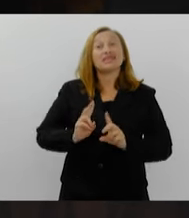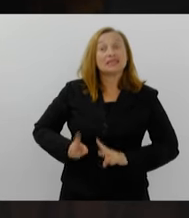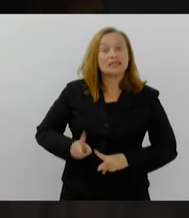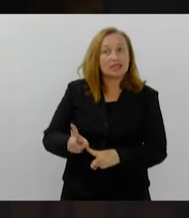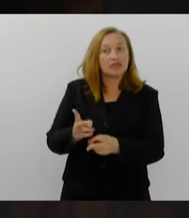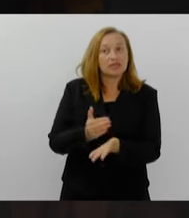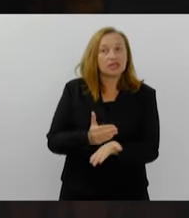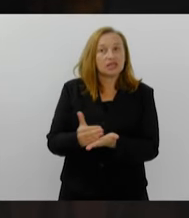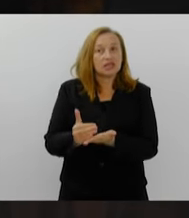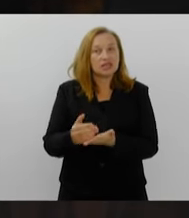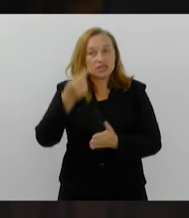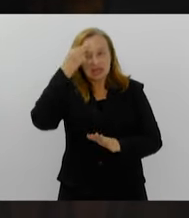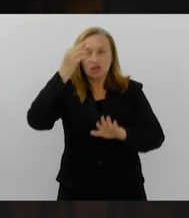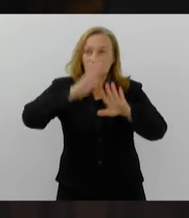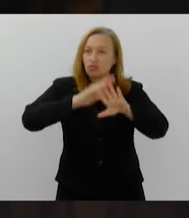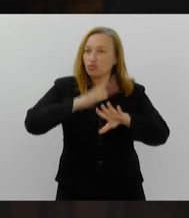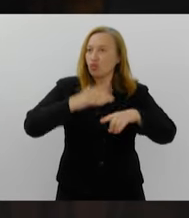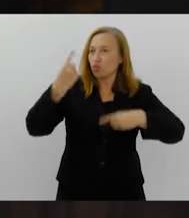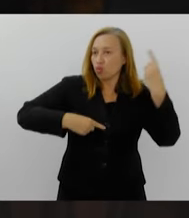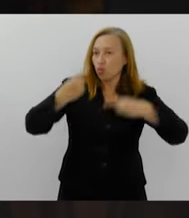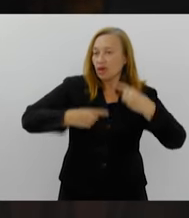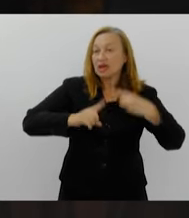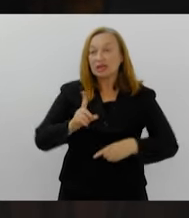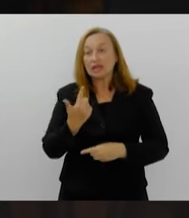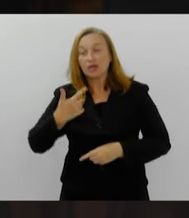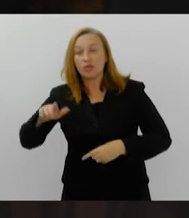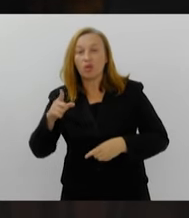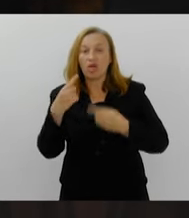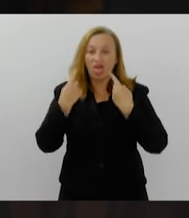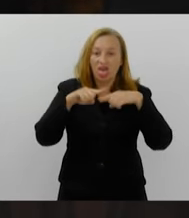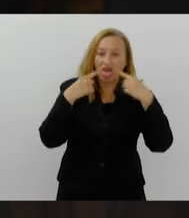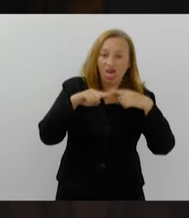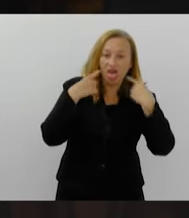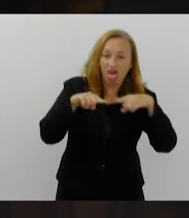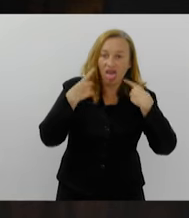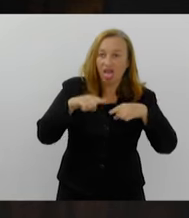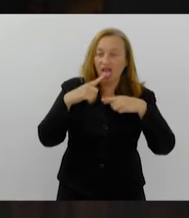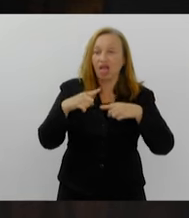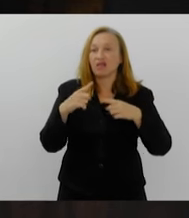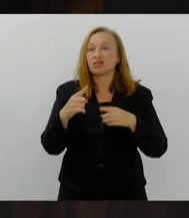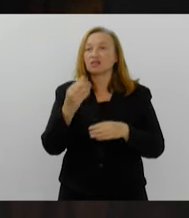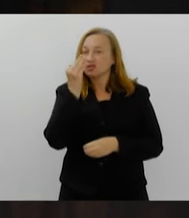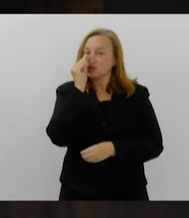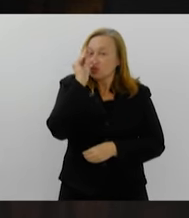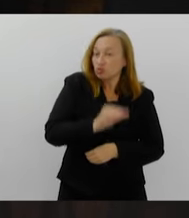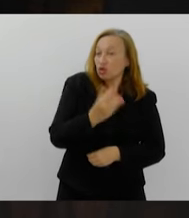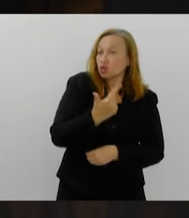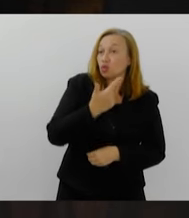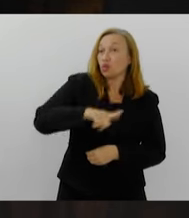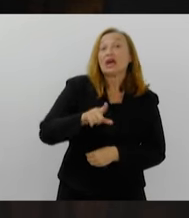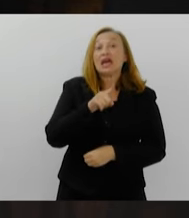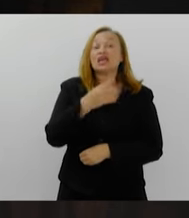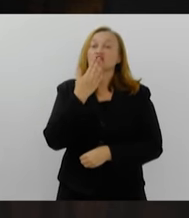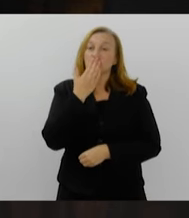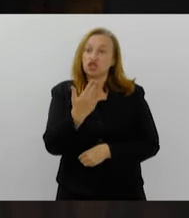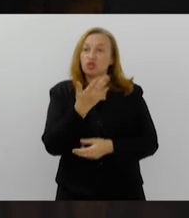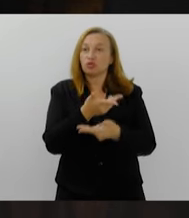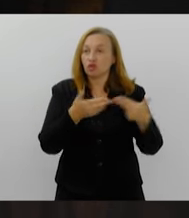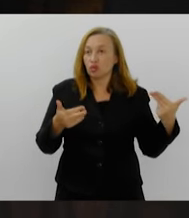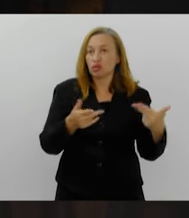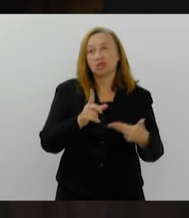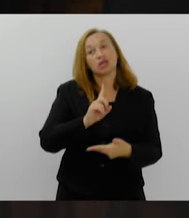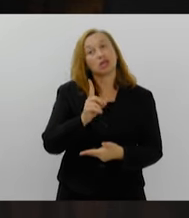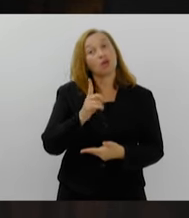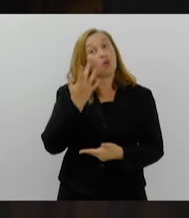começando o debate ideológico e em seguida vem os xingamentos, a desqualificação do outro. É esse tipo de coisa que eu acho